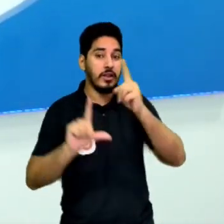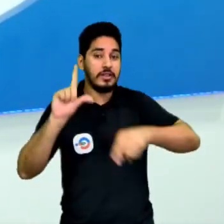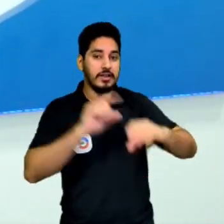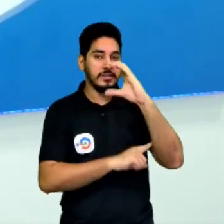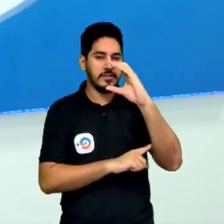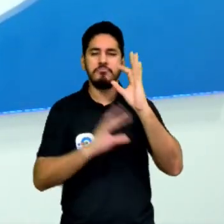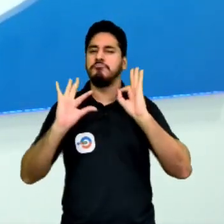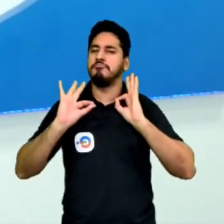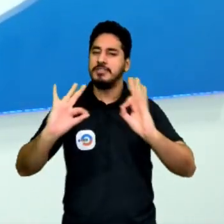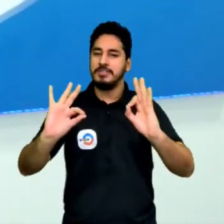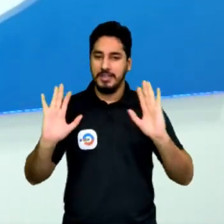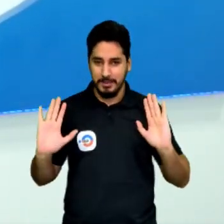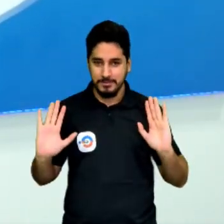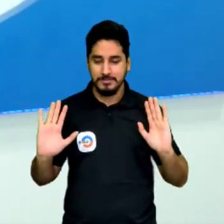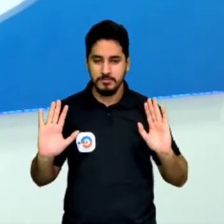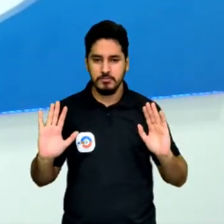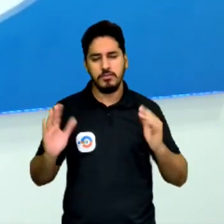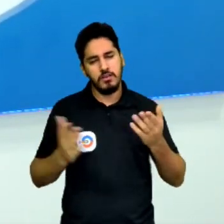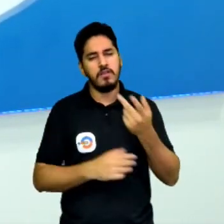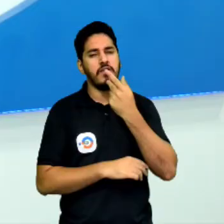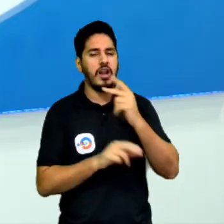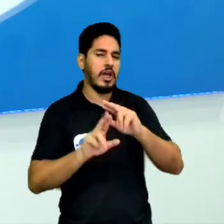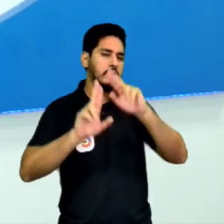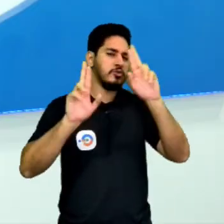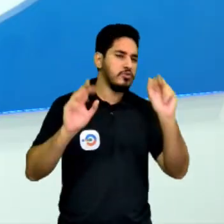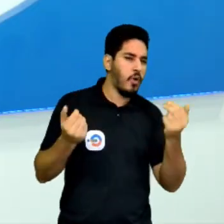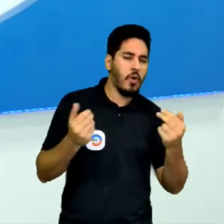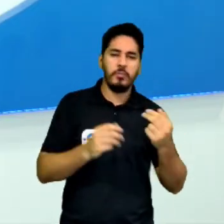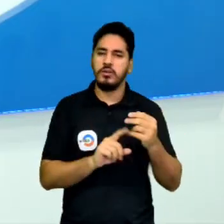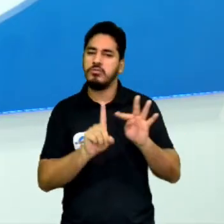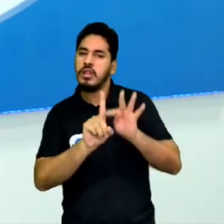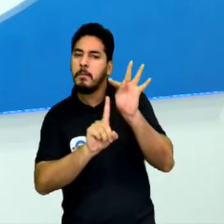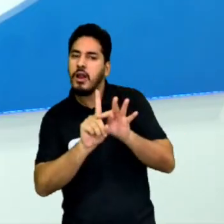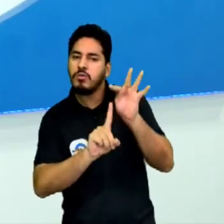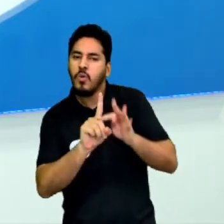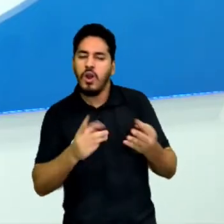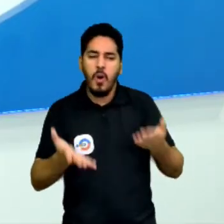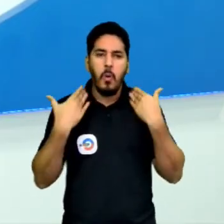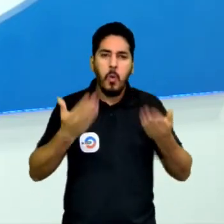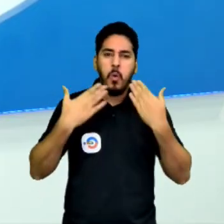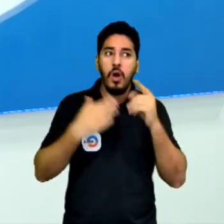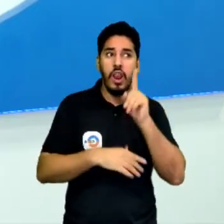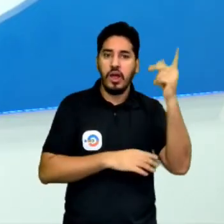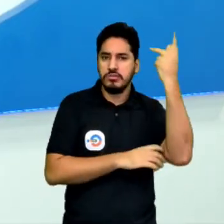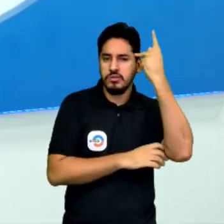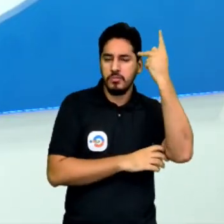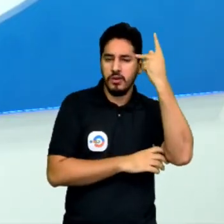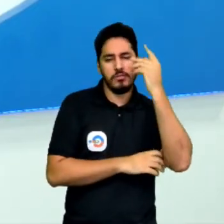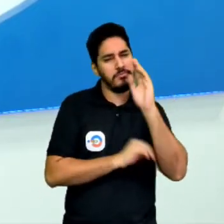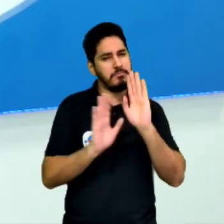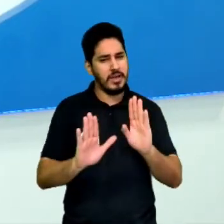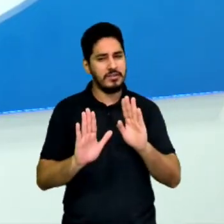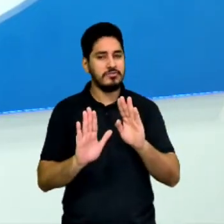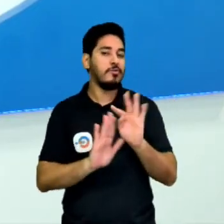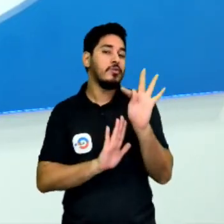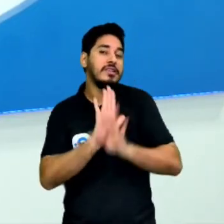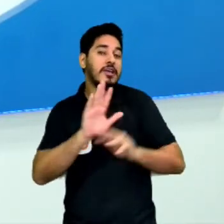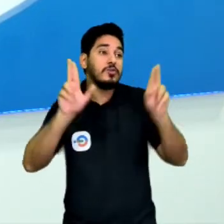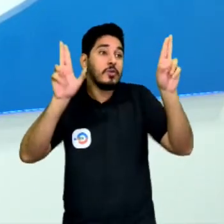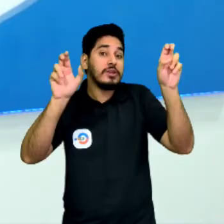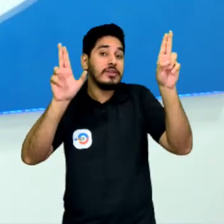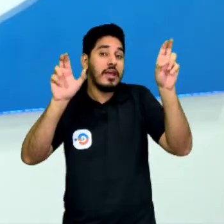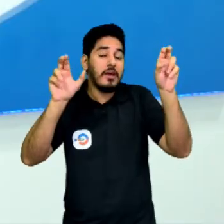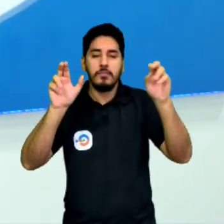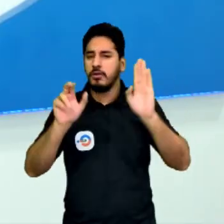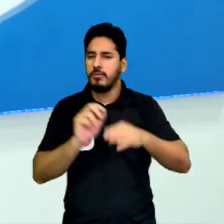acertou. Apesar de falar das temperaturas elevadas em São Paulo, o texto, desde o título, dá a informação principal de